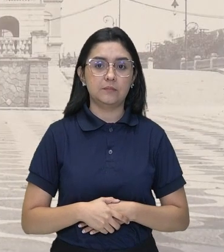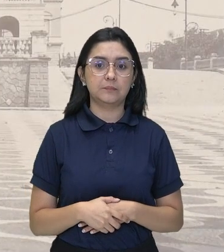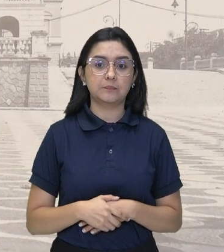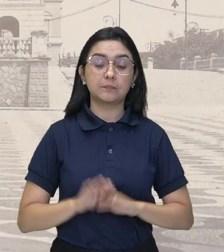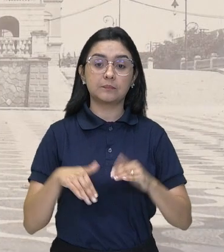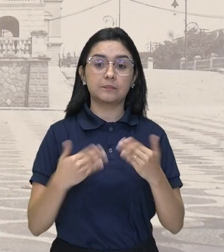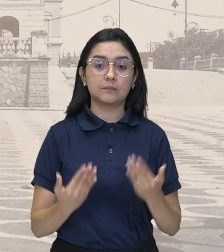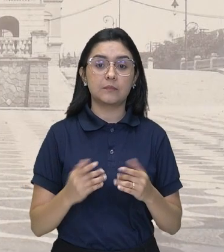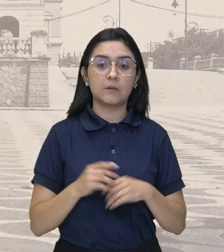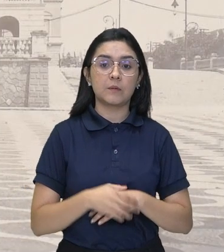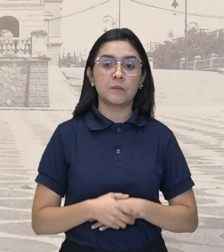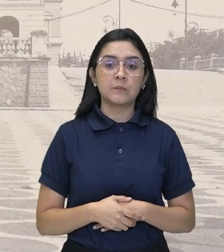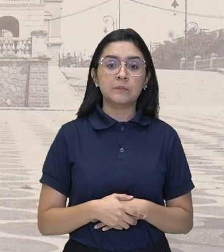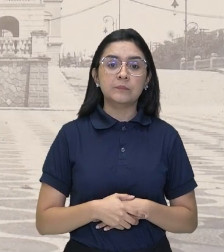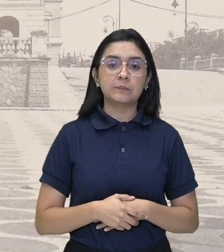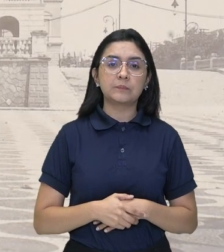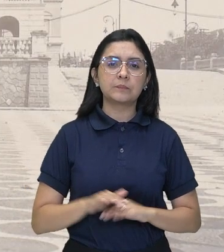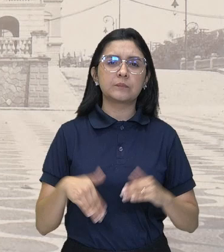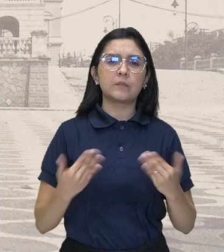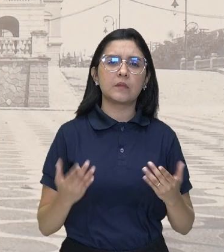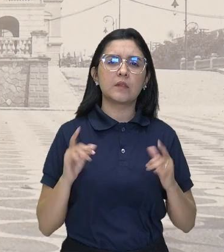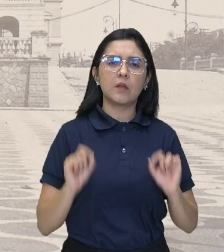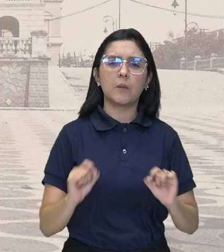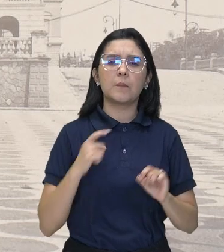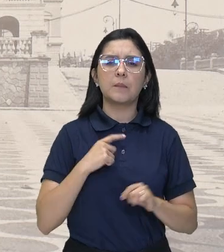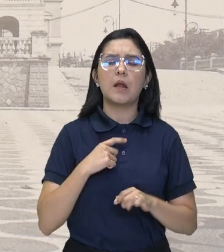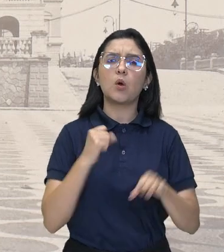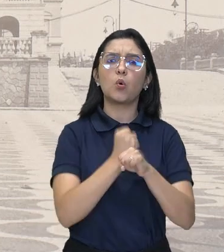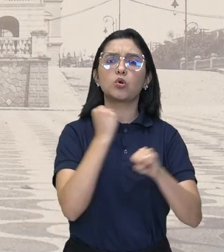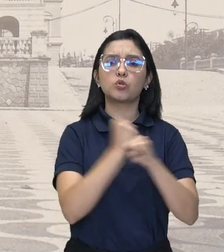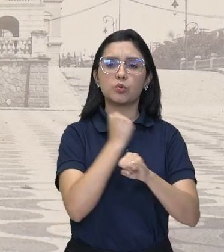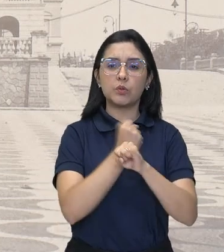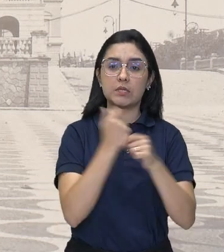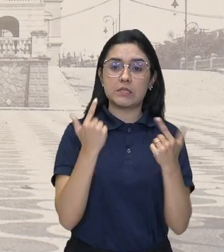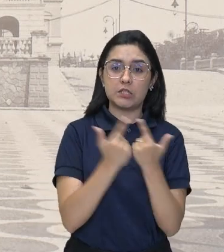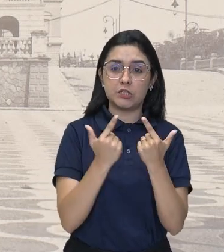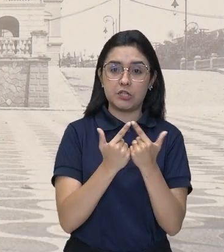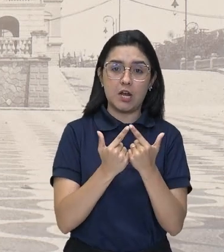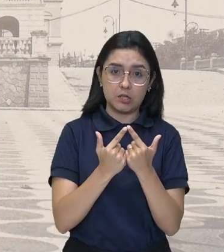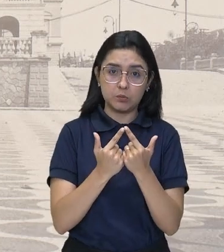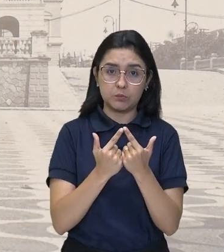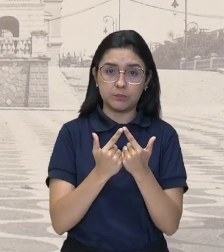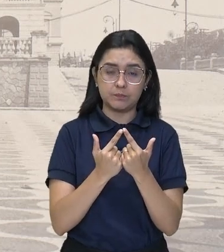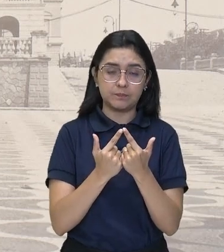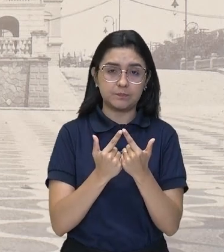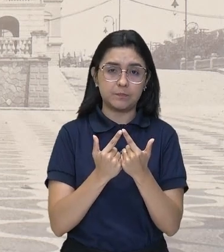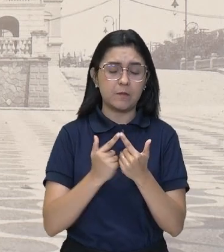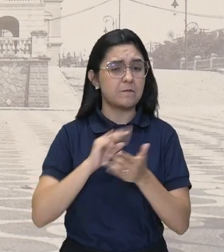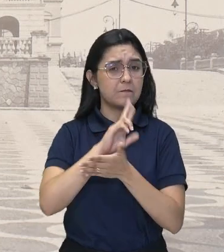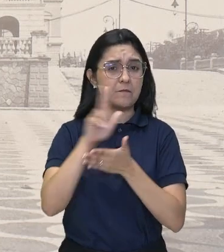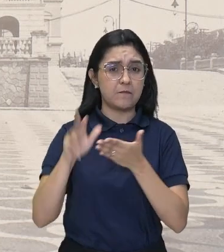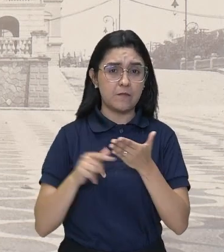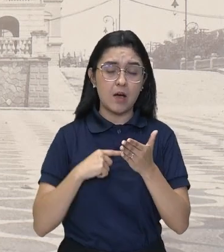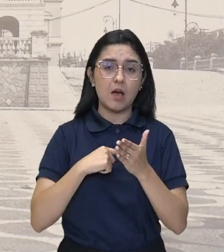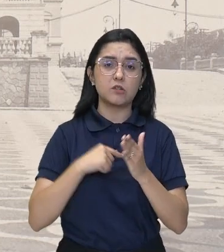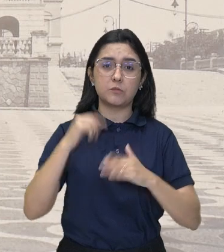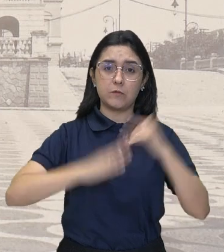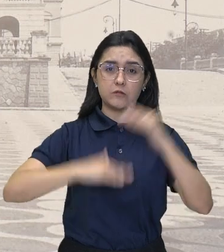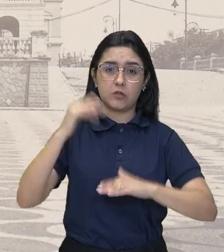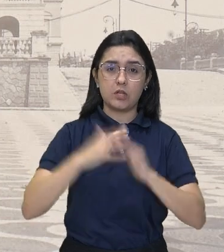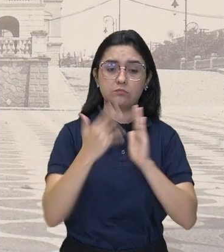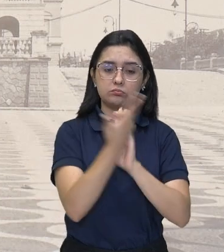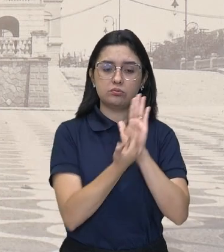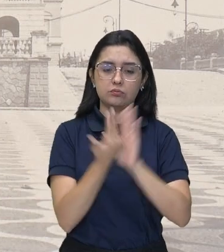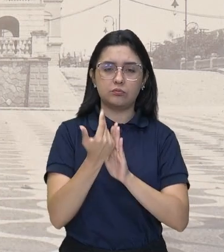esse teatro, para ser construído, levou, né, vários artistas, as pinturas que tem no interior